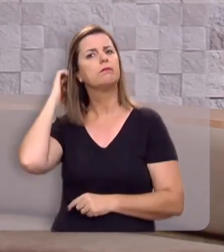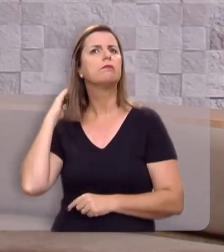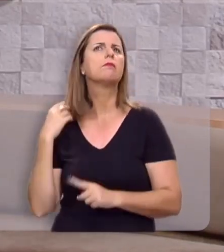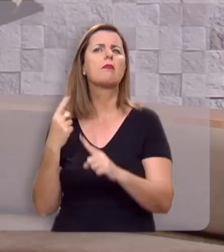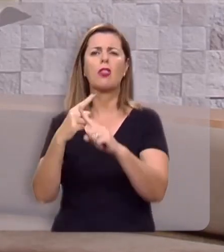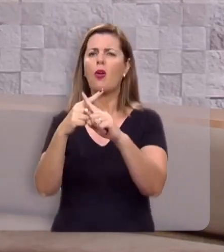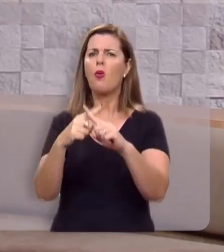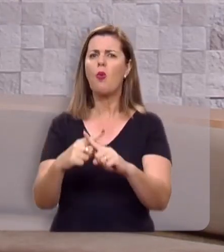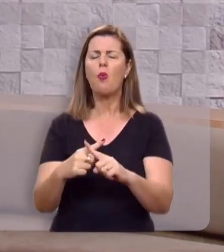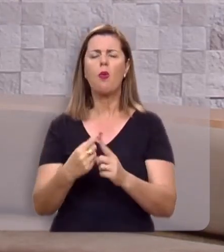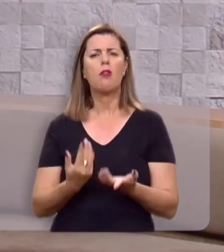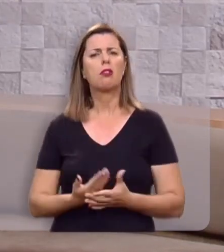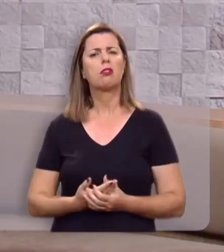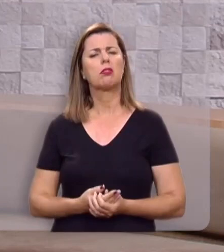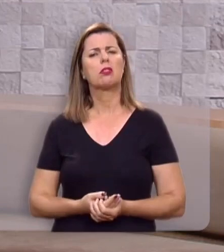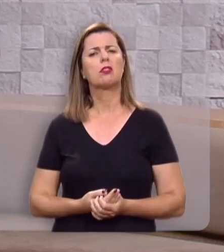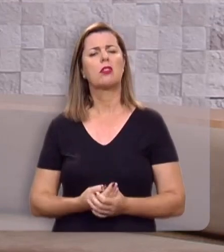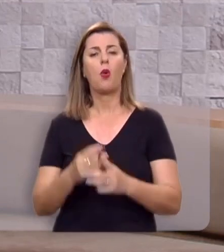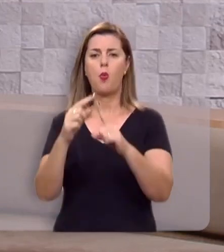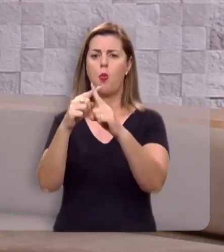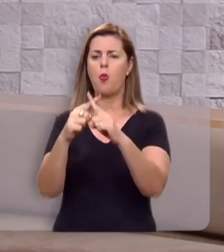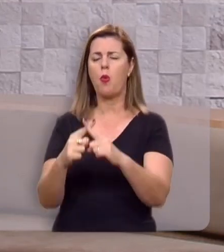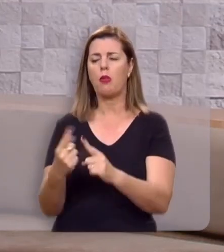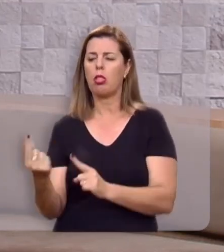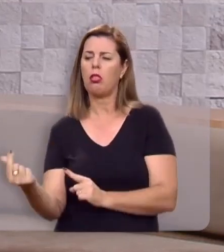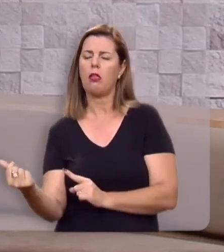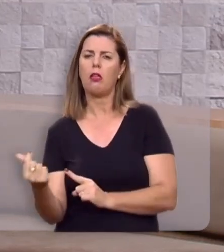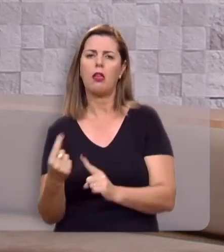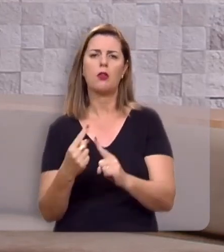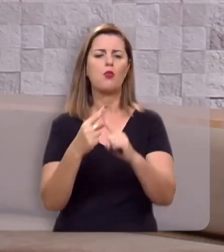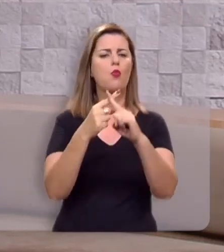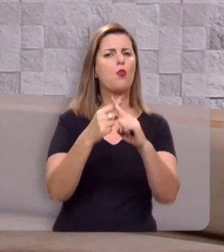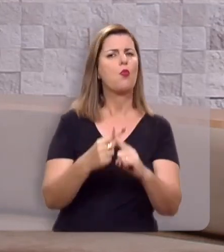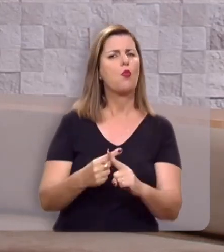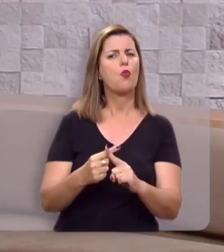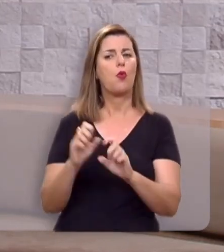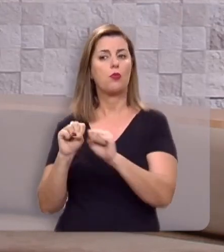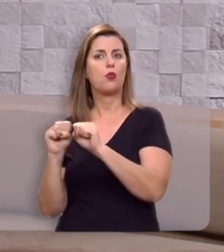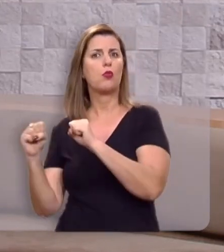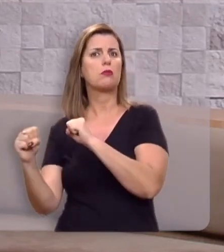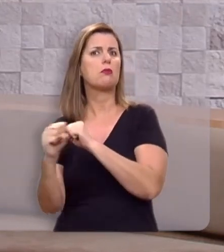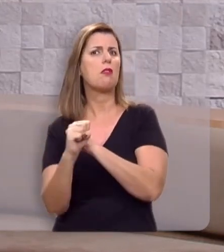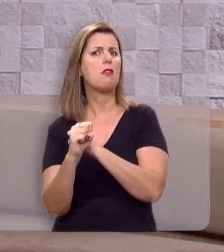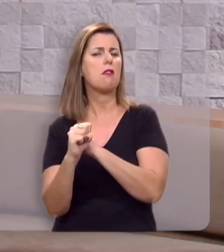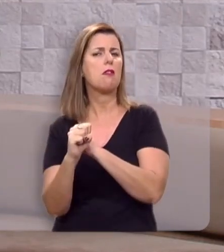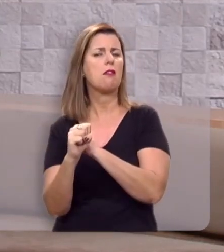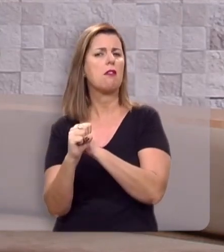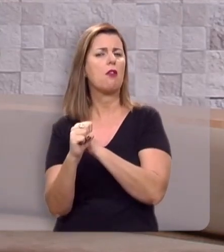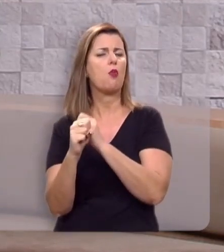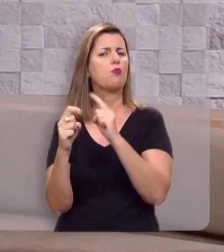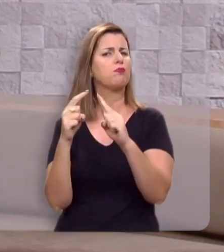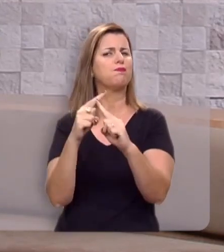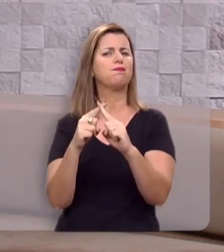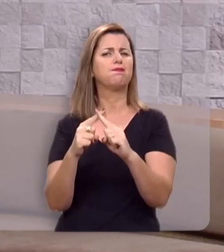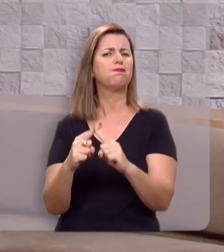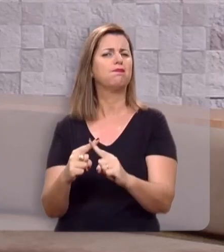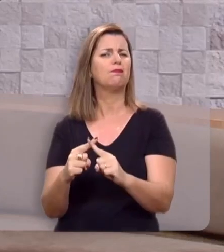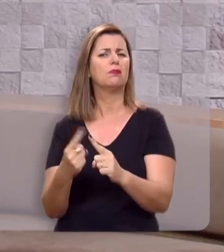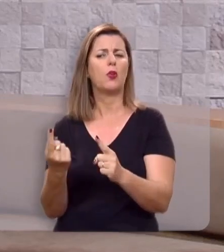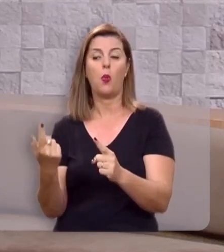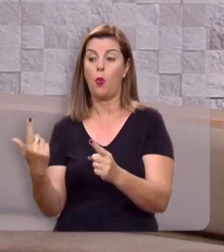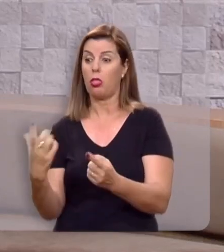Que contraste! Contraste econômico, contraste social.